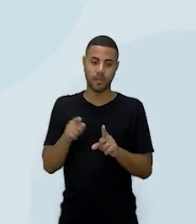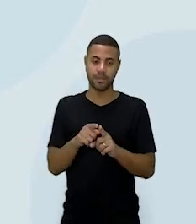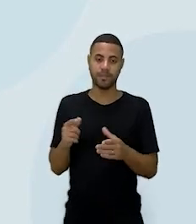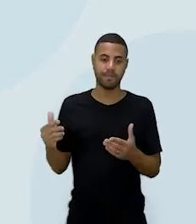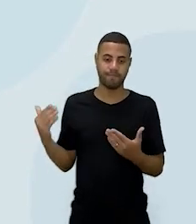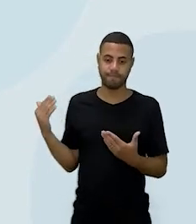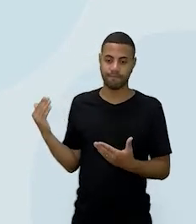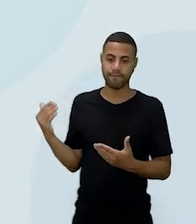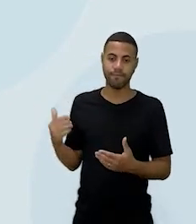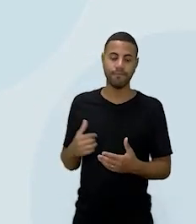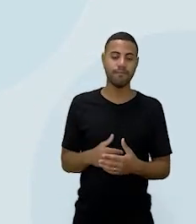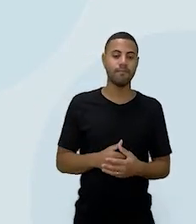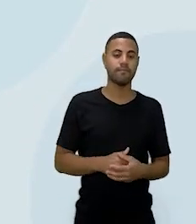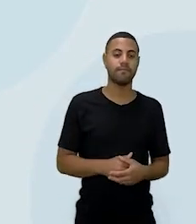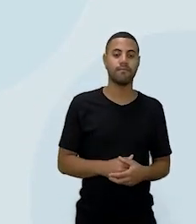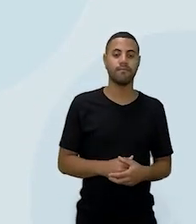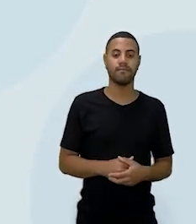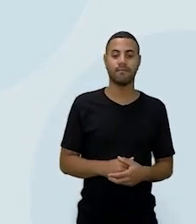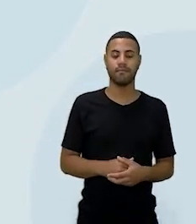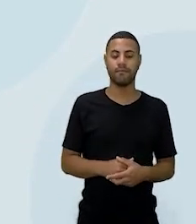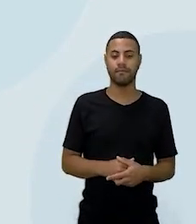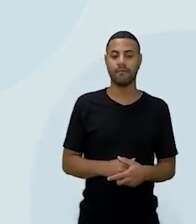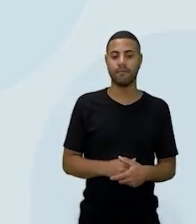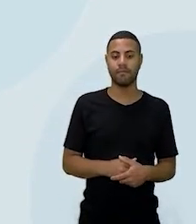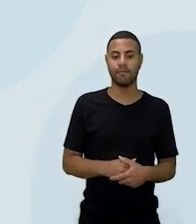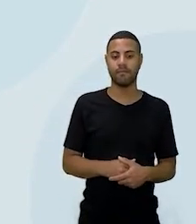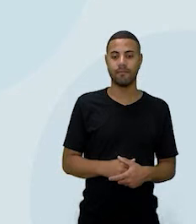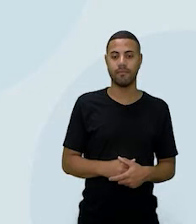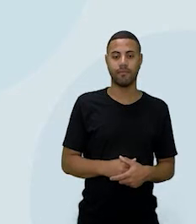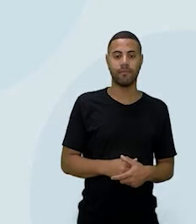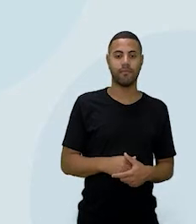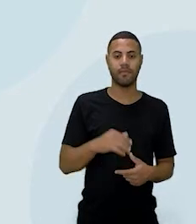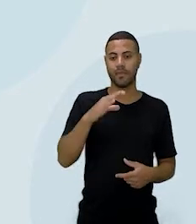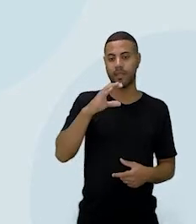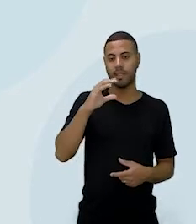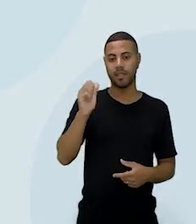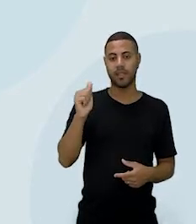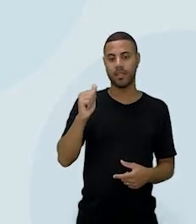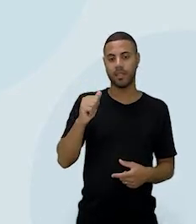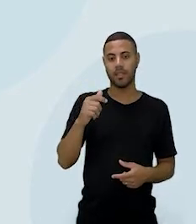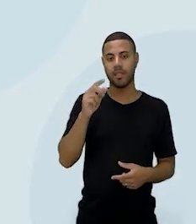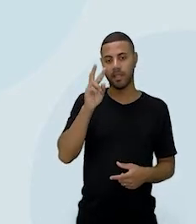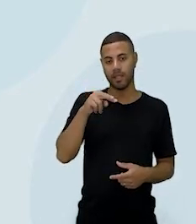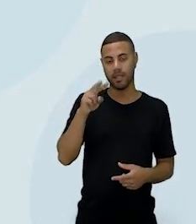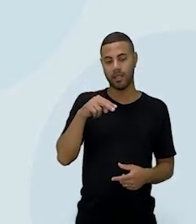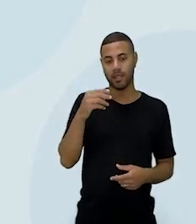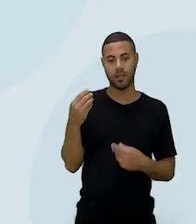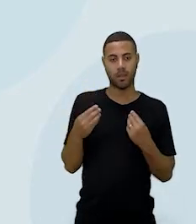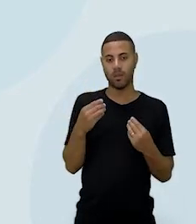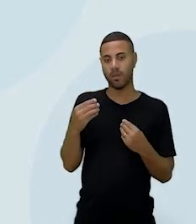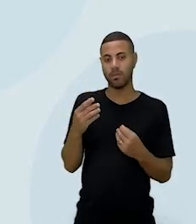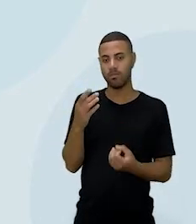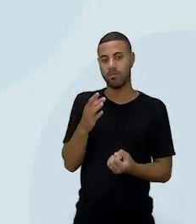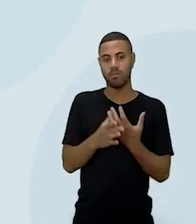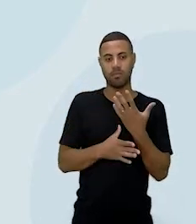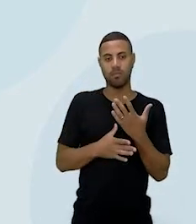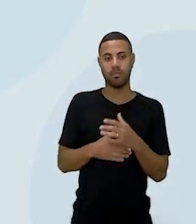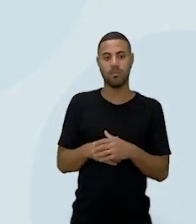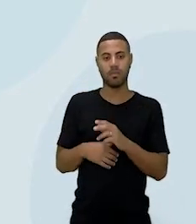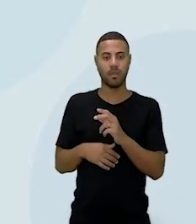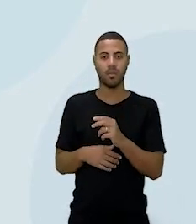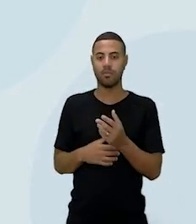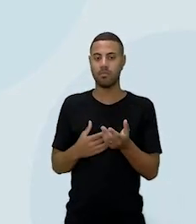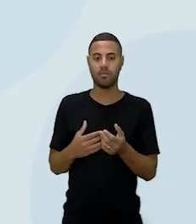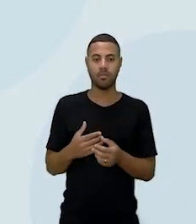também. E aí, a fórmula CaOH2. E aí, professor, faz a leitura para a gente lá de como que é constituído, então, uma partícula